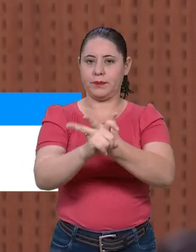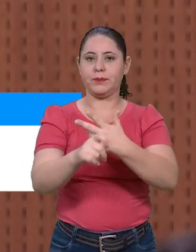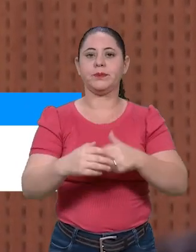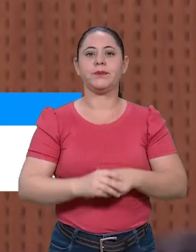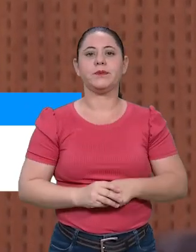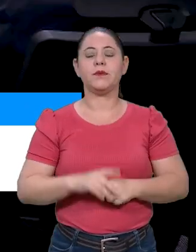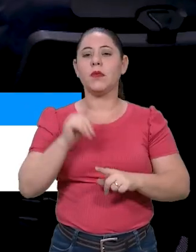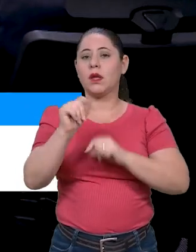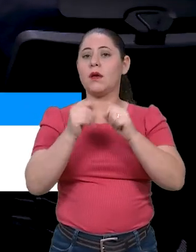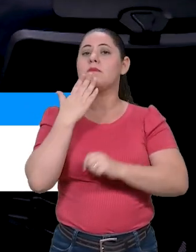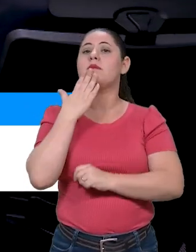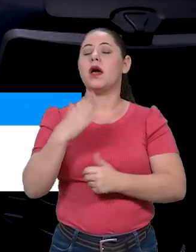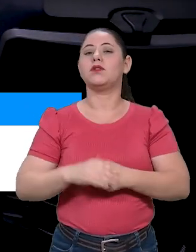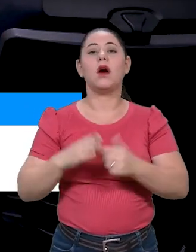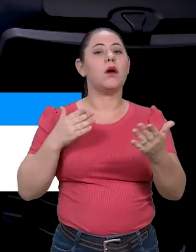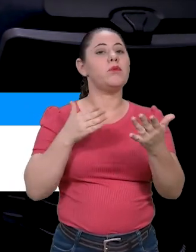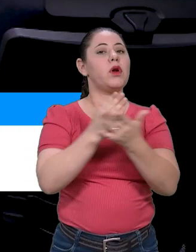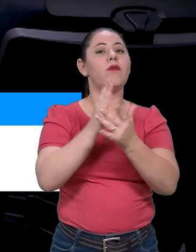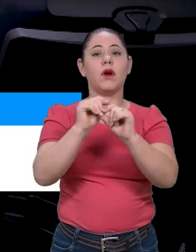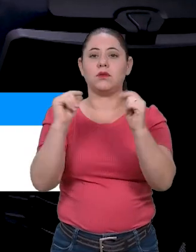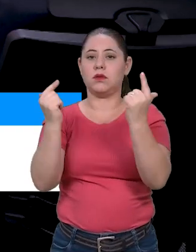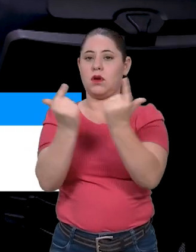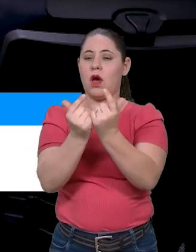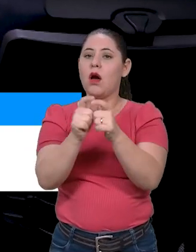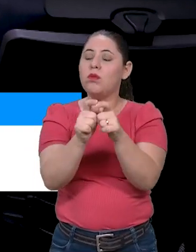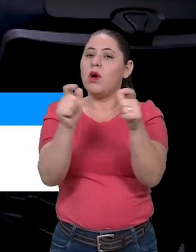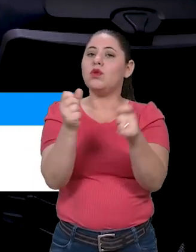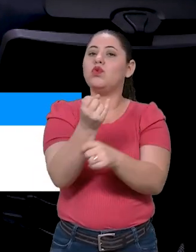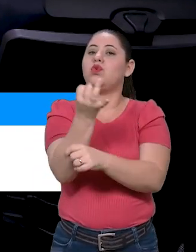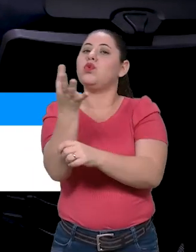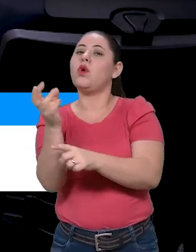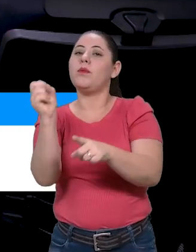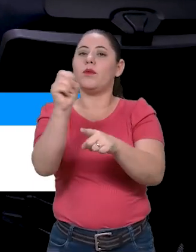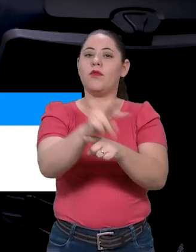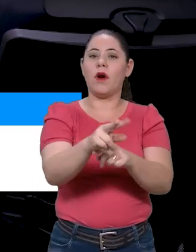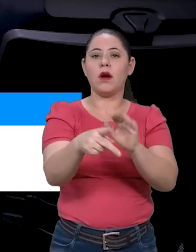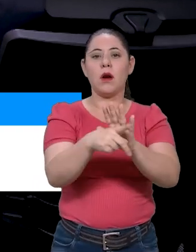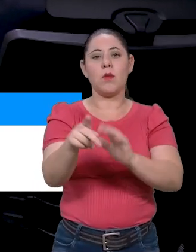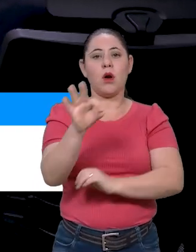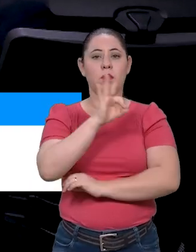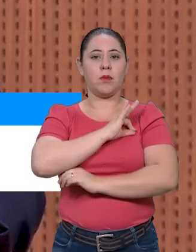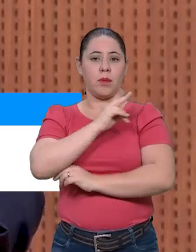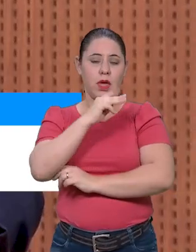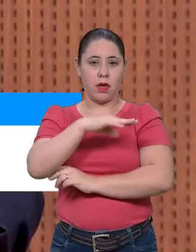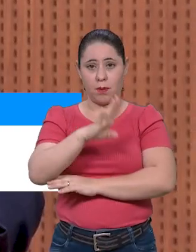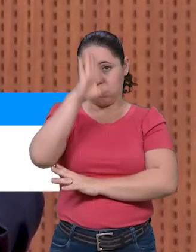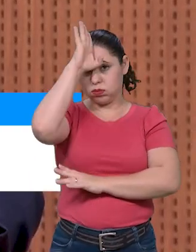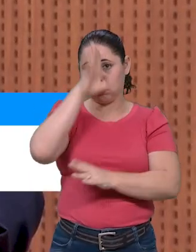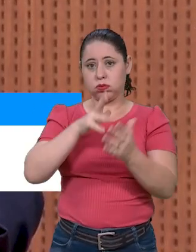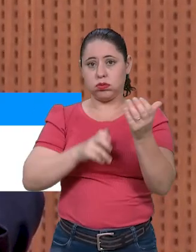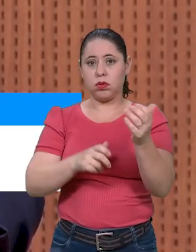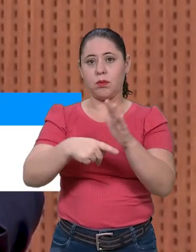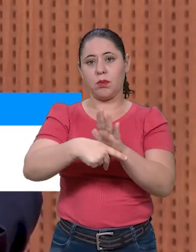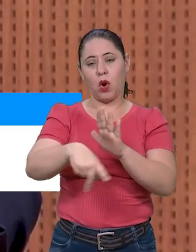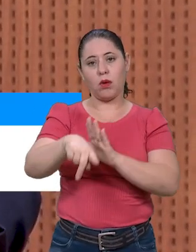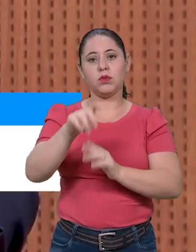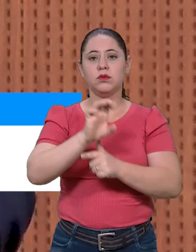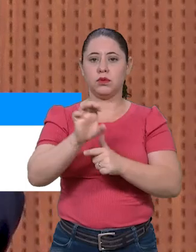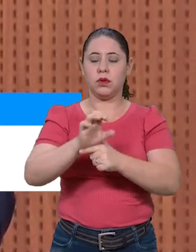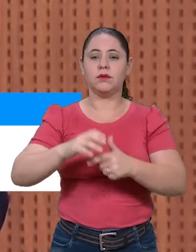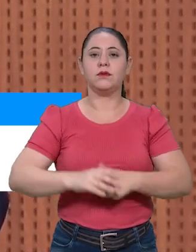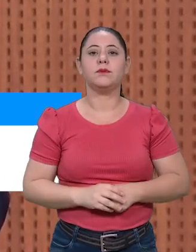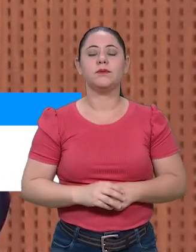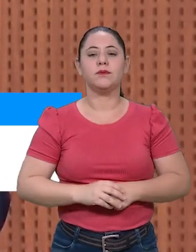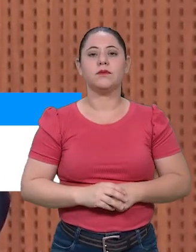do Poder Executivo que solicita aprovação da Assembleia para aumento de efetivo da polícia militar e do corpo de